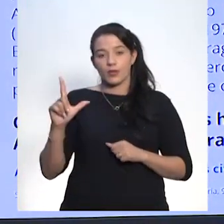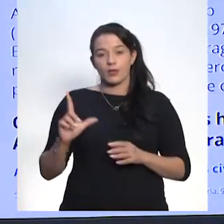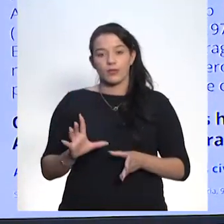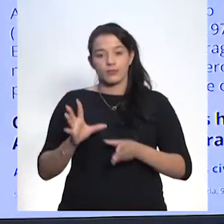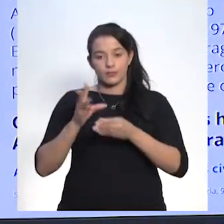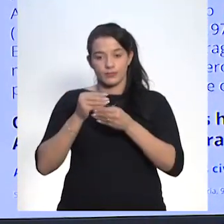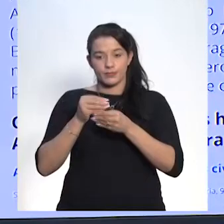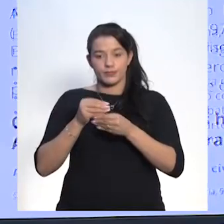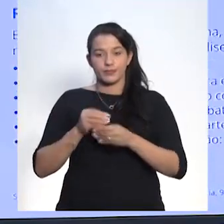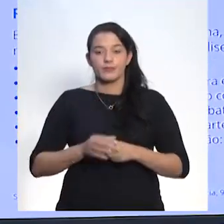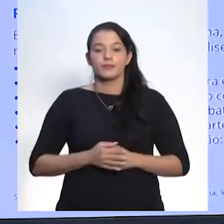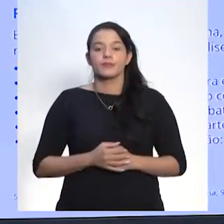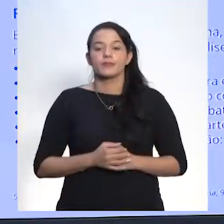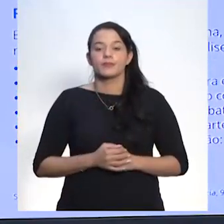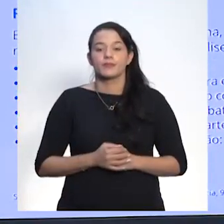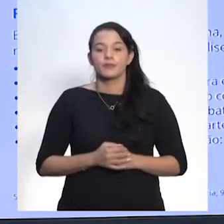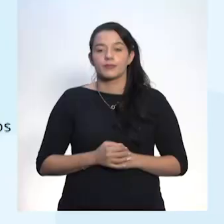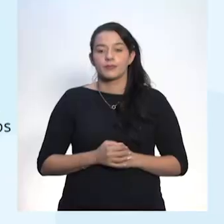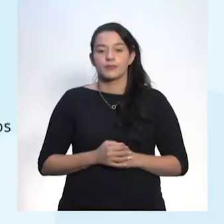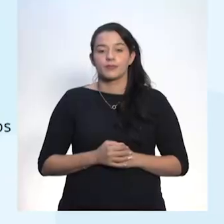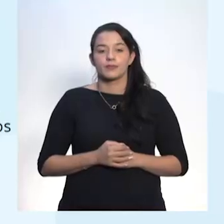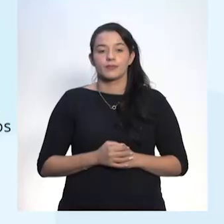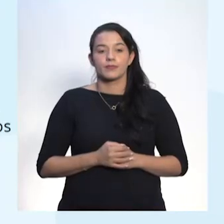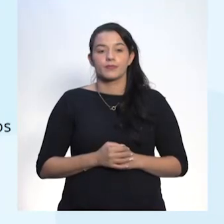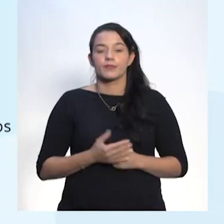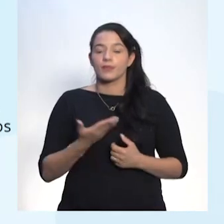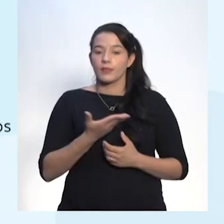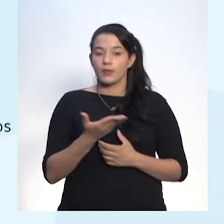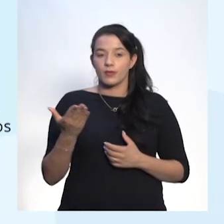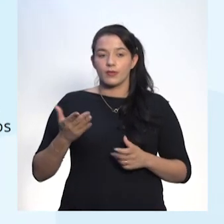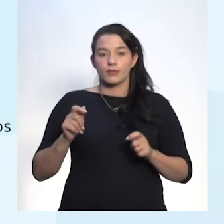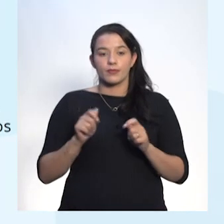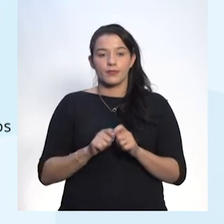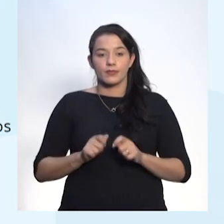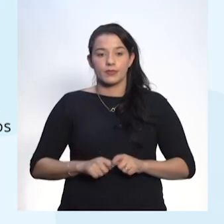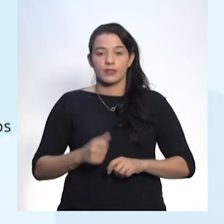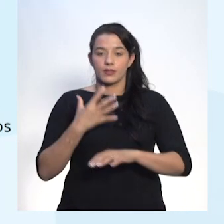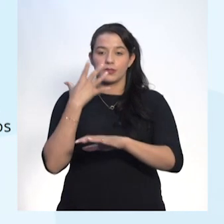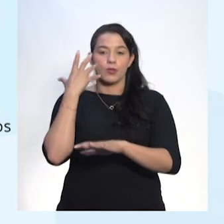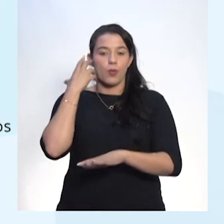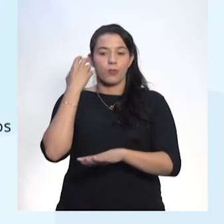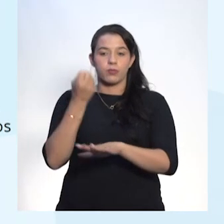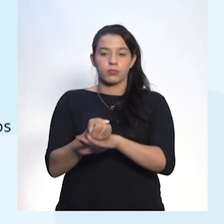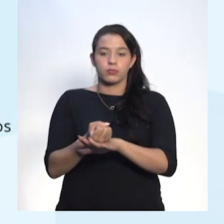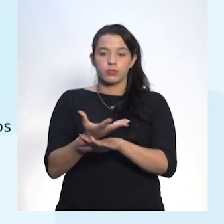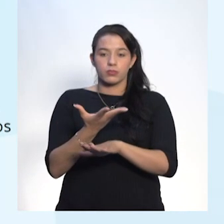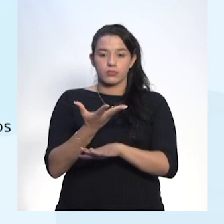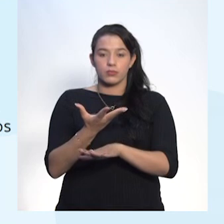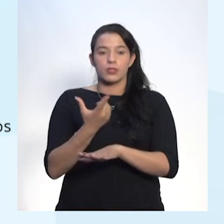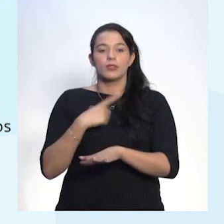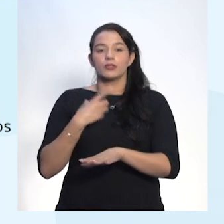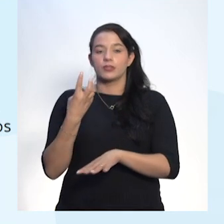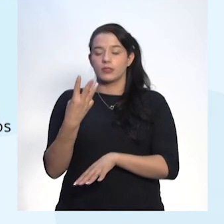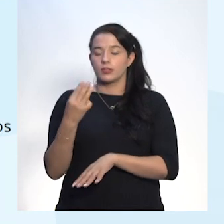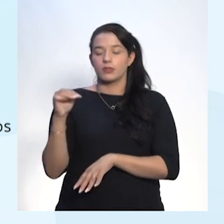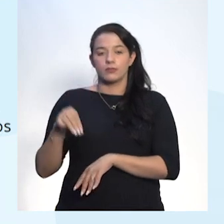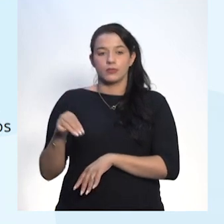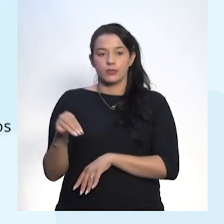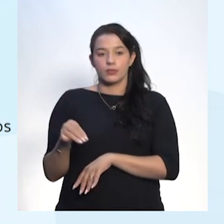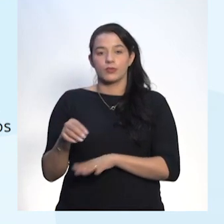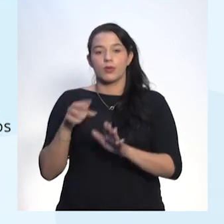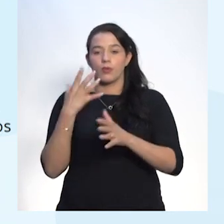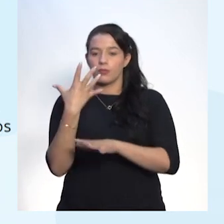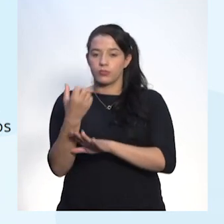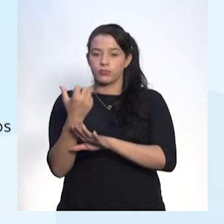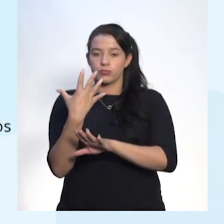atividades complementares. Para casa, você pode gravar um podcast de até 3 minutos, você pode gravar um